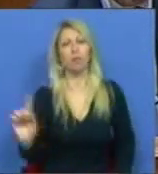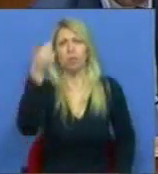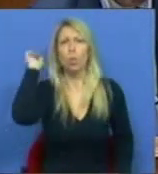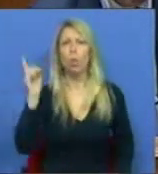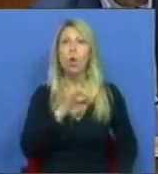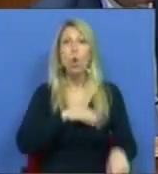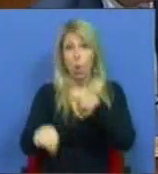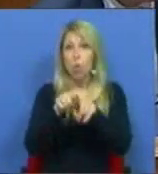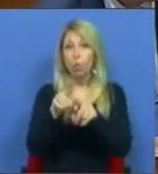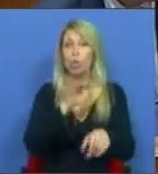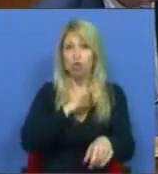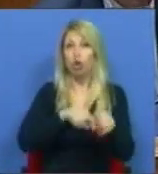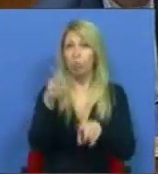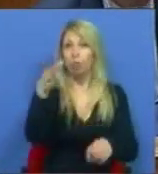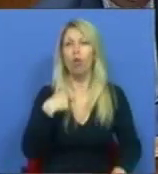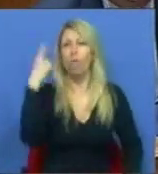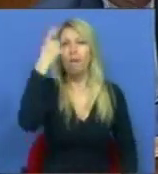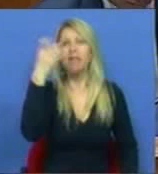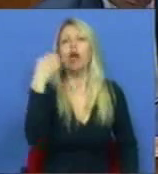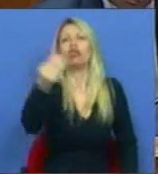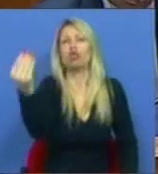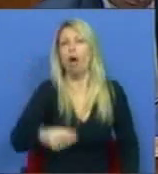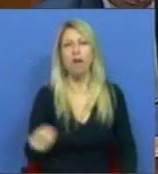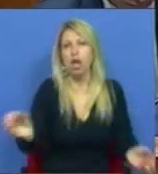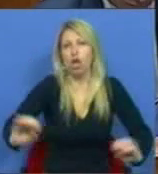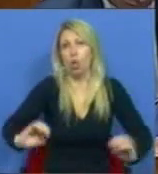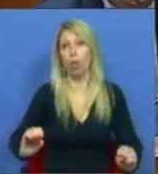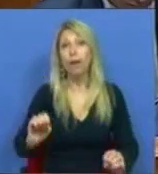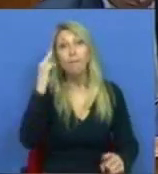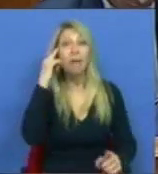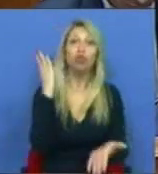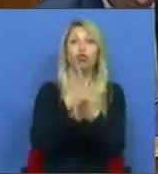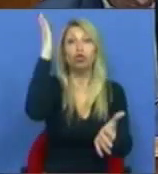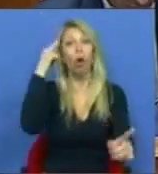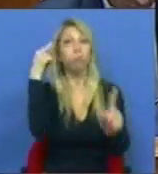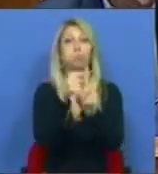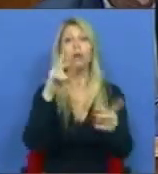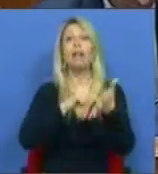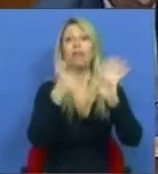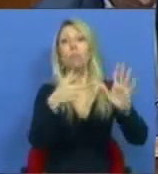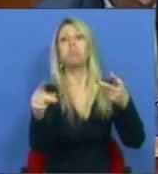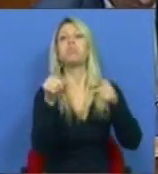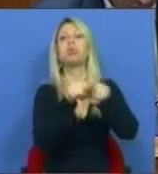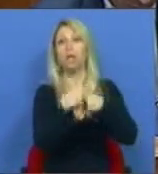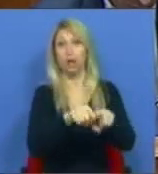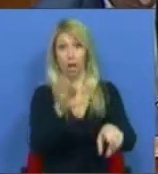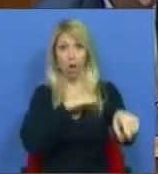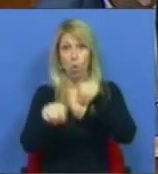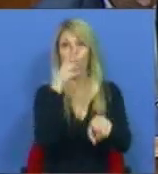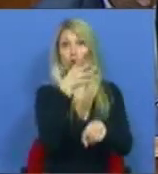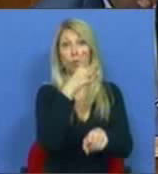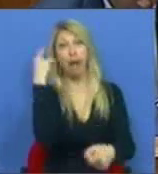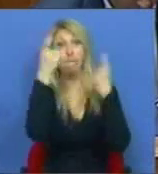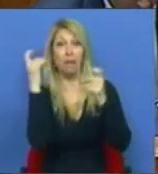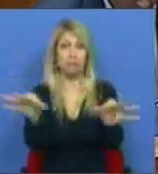a pensar em jovem nenhum. O senhor está a pensar, como sempre pensou, em táticas políticas. O Sr. Deputado está a pensar, como